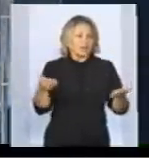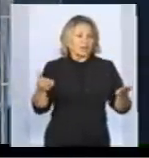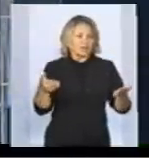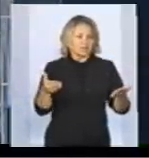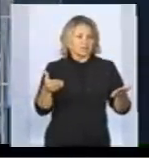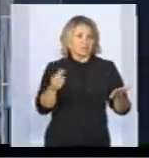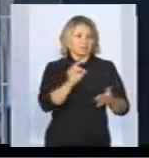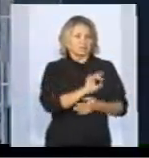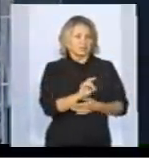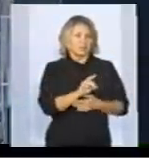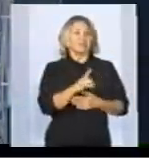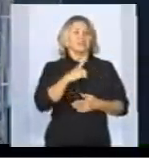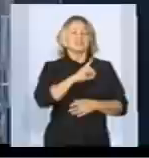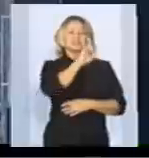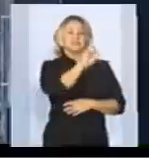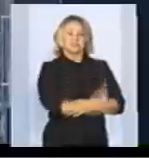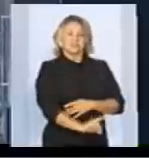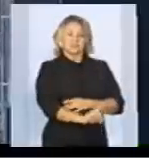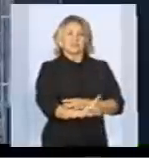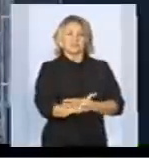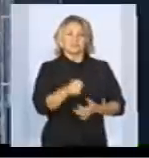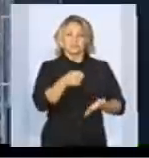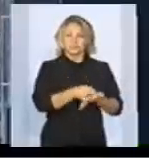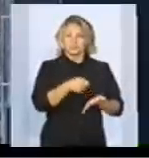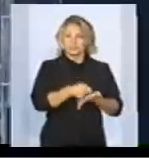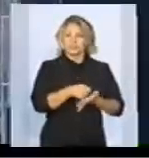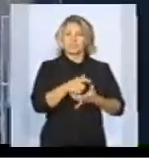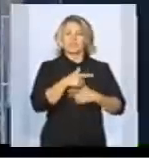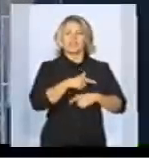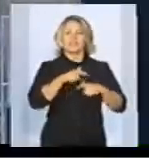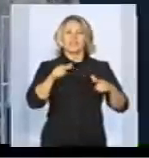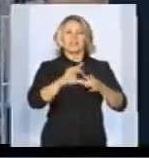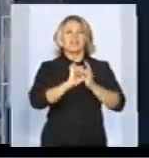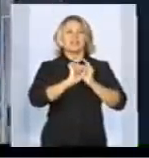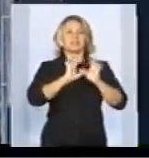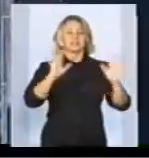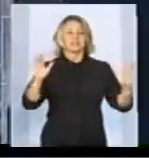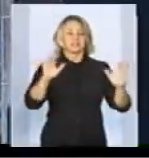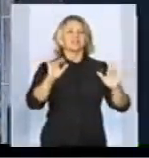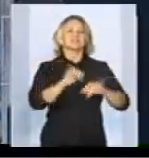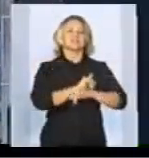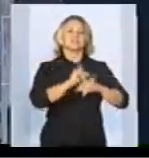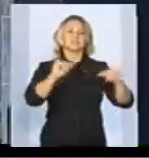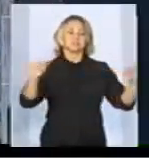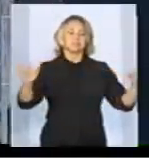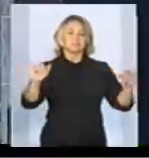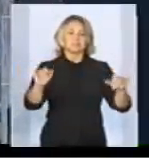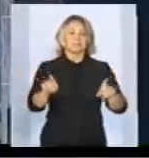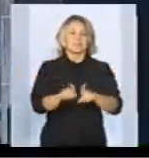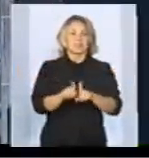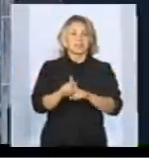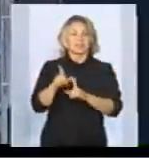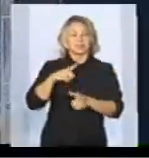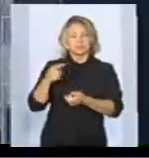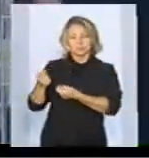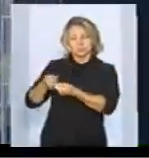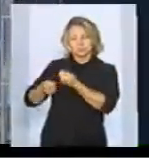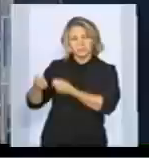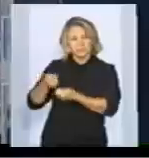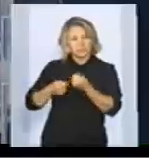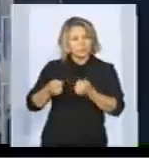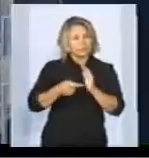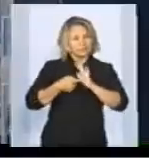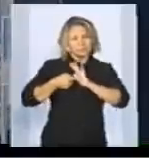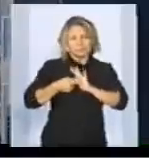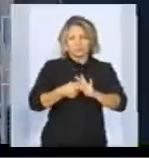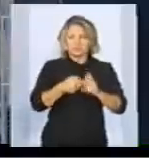o entre o direito do exercício individual à liberdade de expressão e o exercício do outro a corporações econômicas que determinam o que ganha